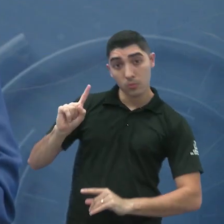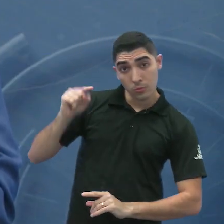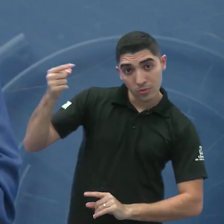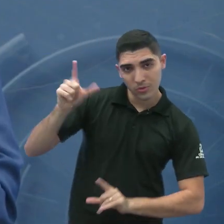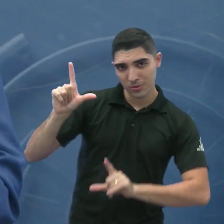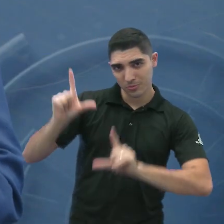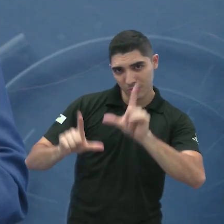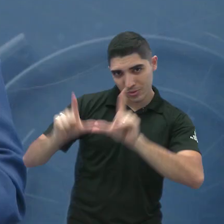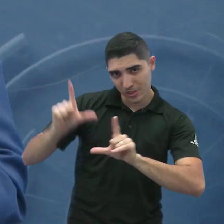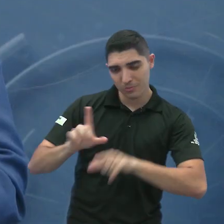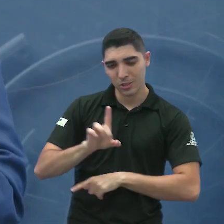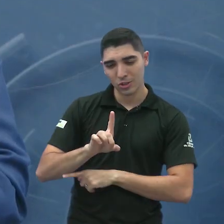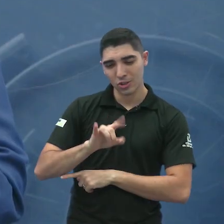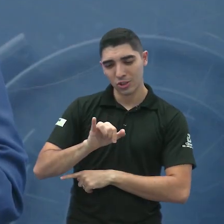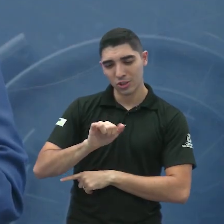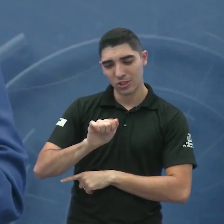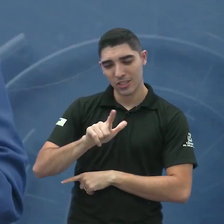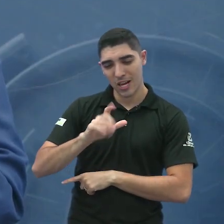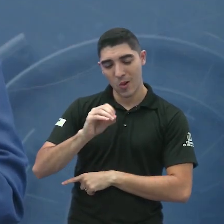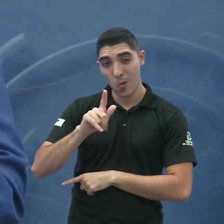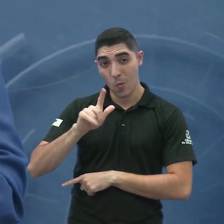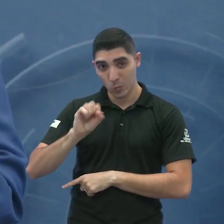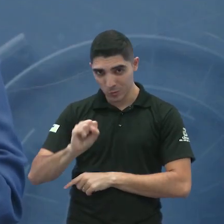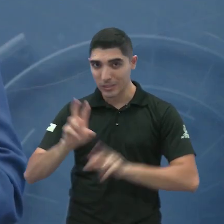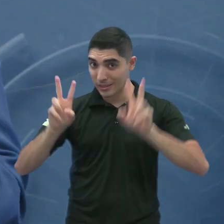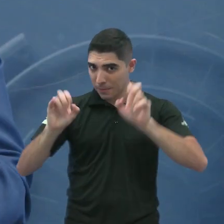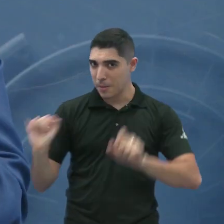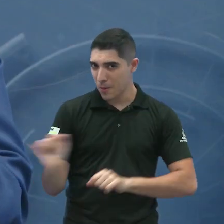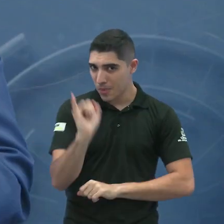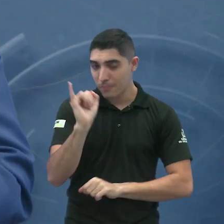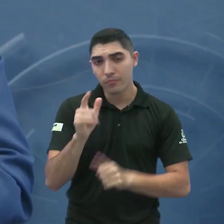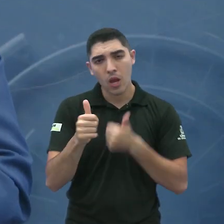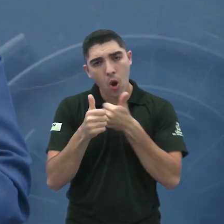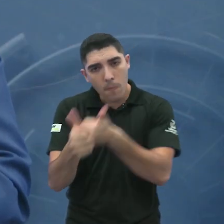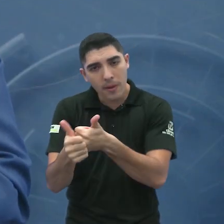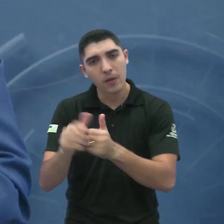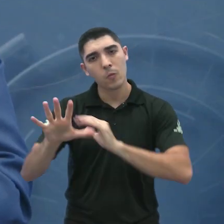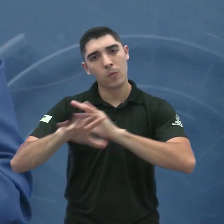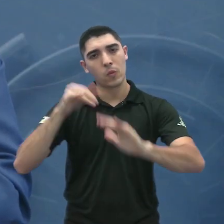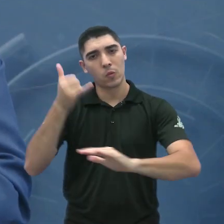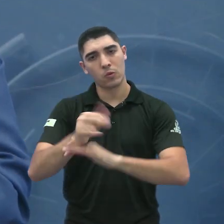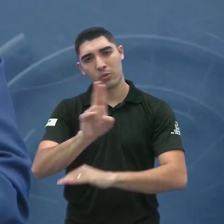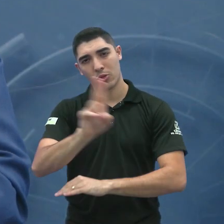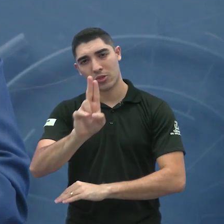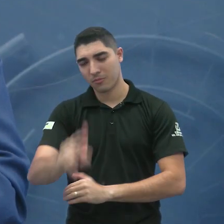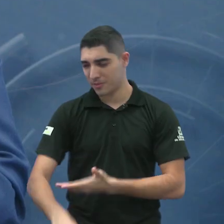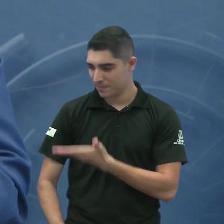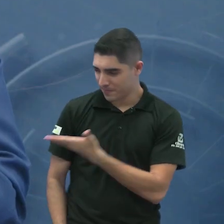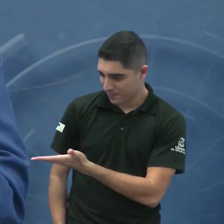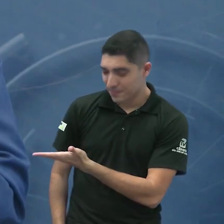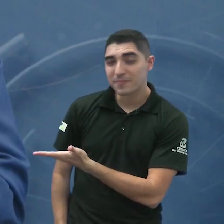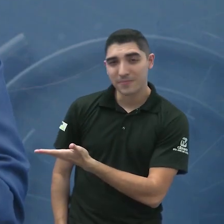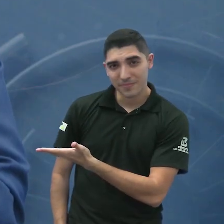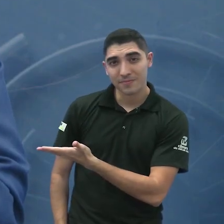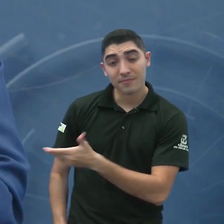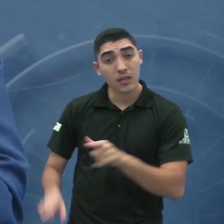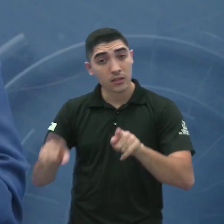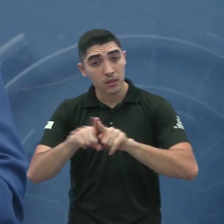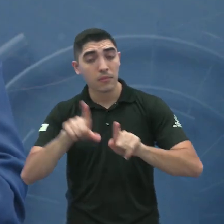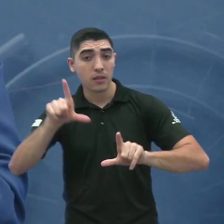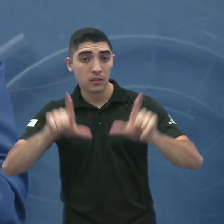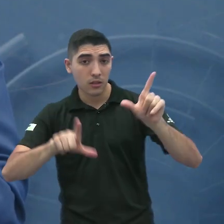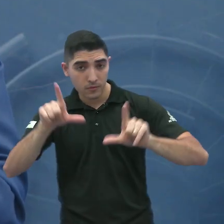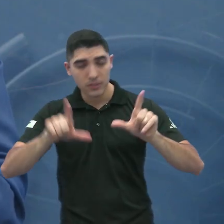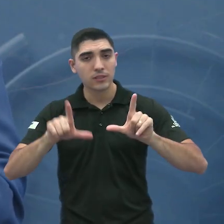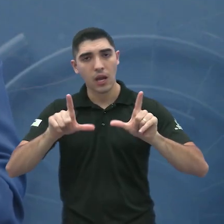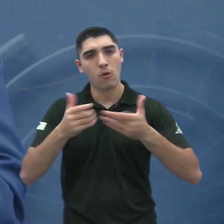da Cidade terá um assunto interessante para você. Nos acompanhe pelo youtube.com, TV Câmara SJC e também no